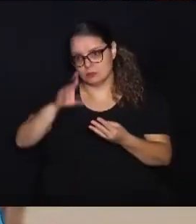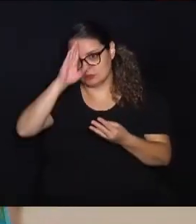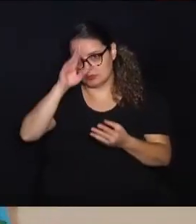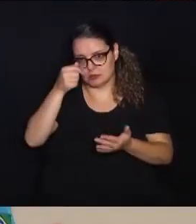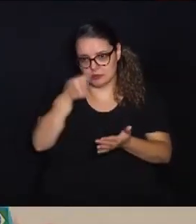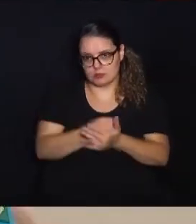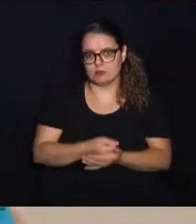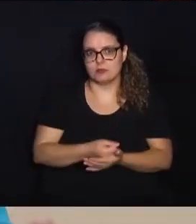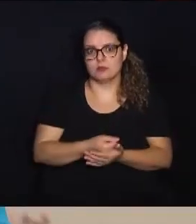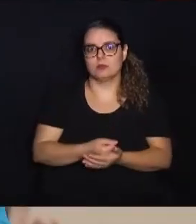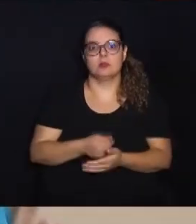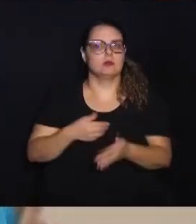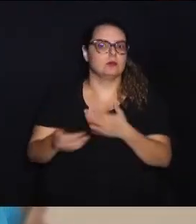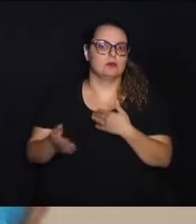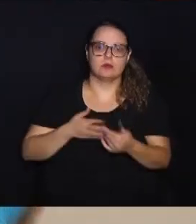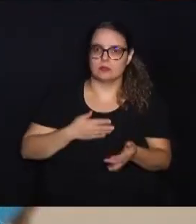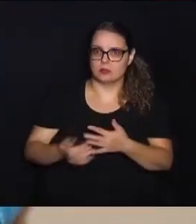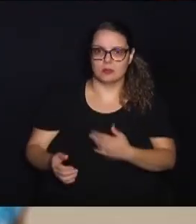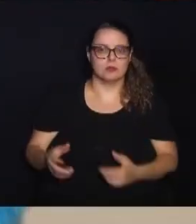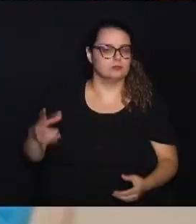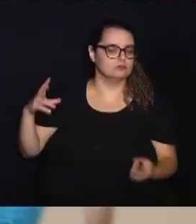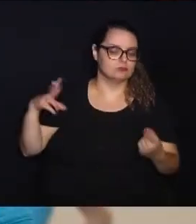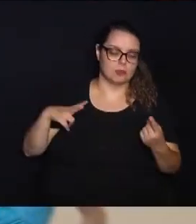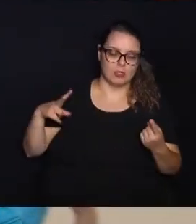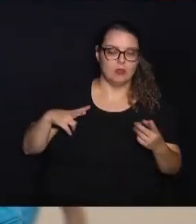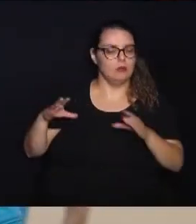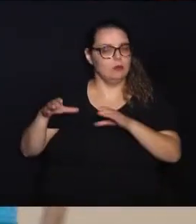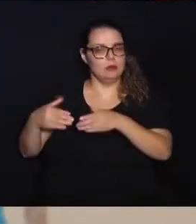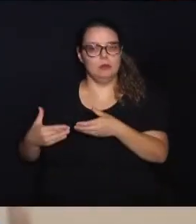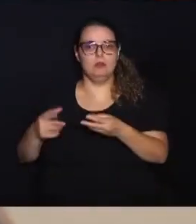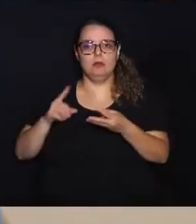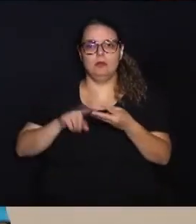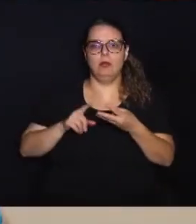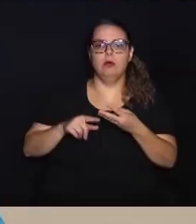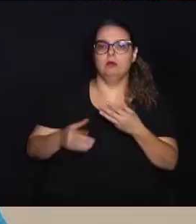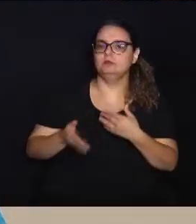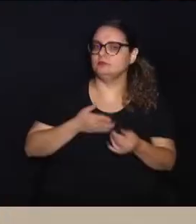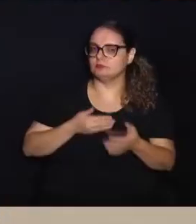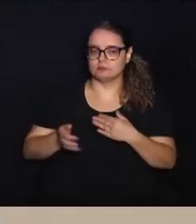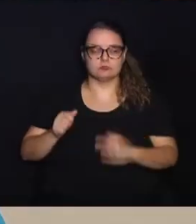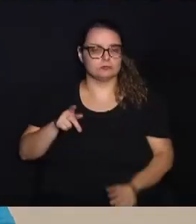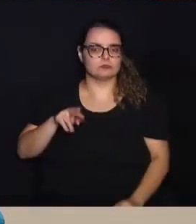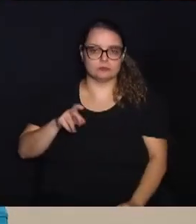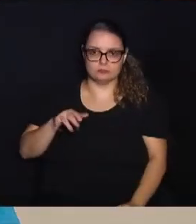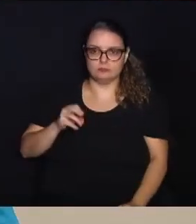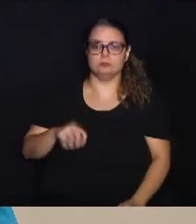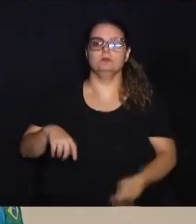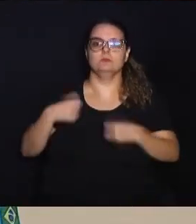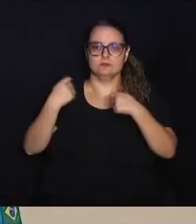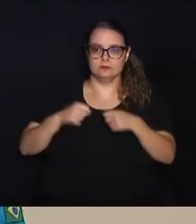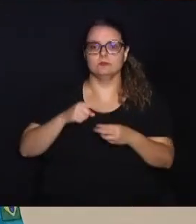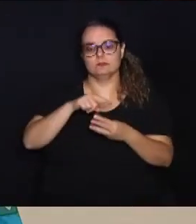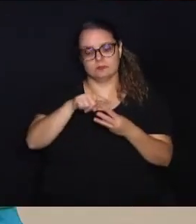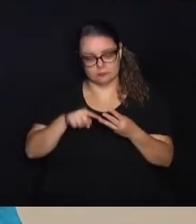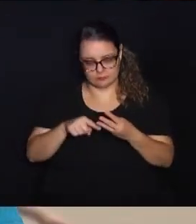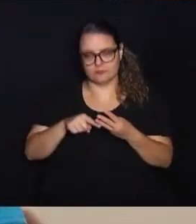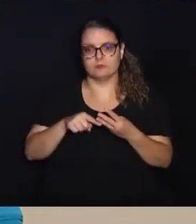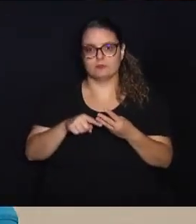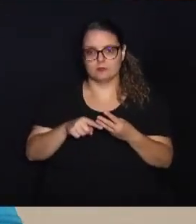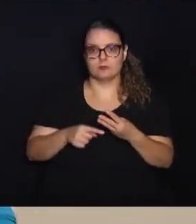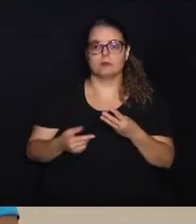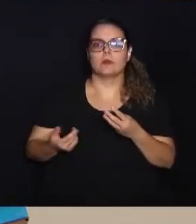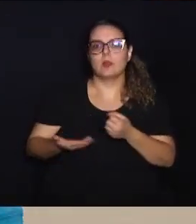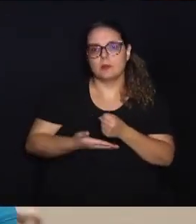equilíbrio e um giro. Então a gente tem hoje um código de pontuação com diversos saltos, equilíbrios e giros em que as ginastas